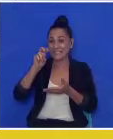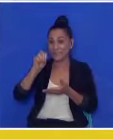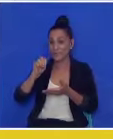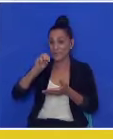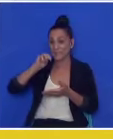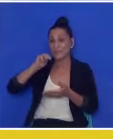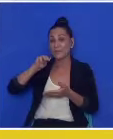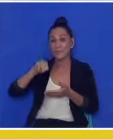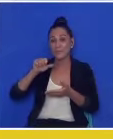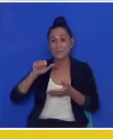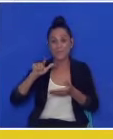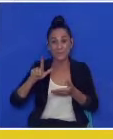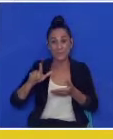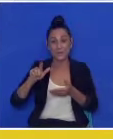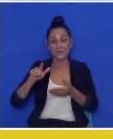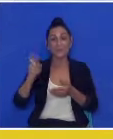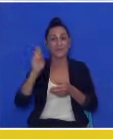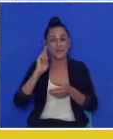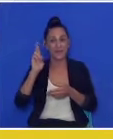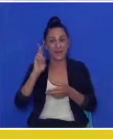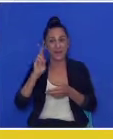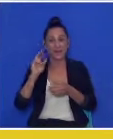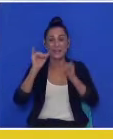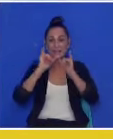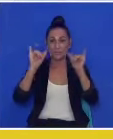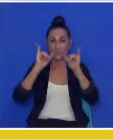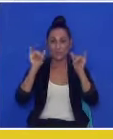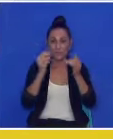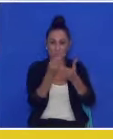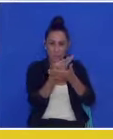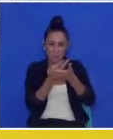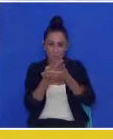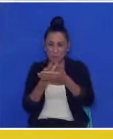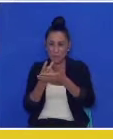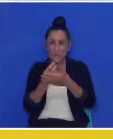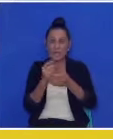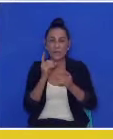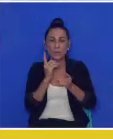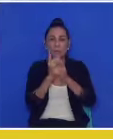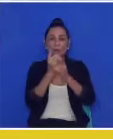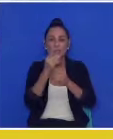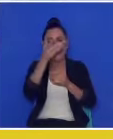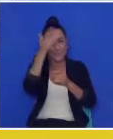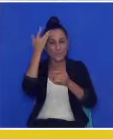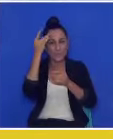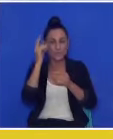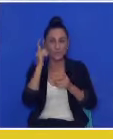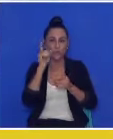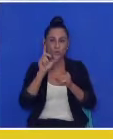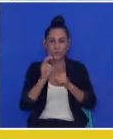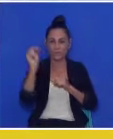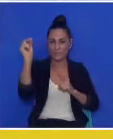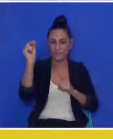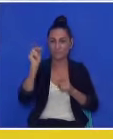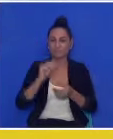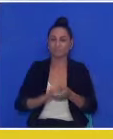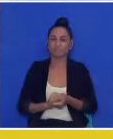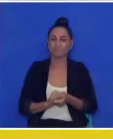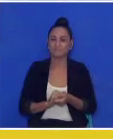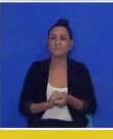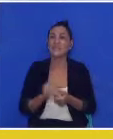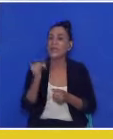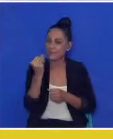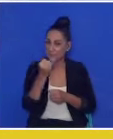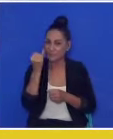R$ 350 mil. O valor exato de premiação será divulgado após o rateio entre as apostas vencedoras dos prêmios fixos.